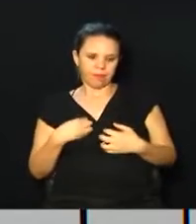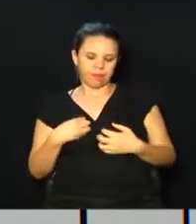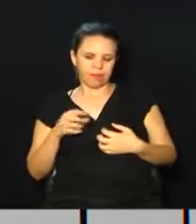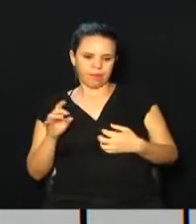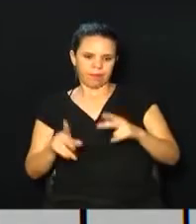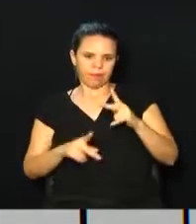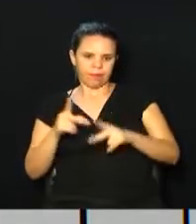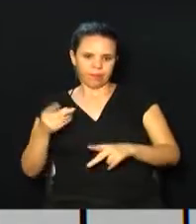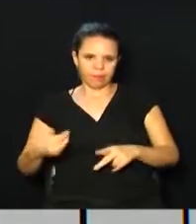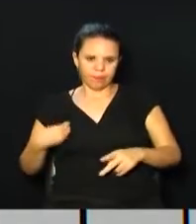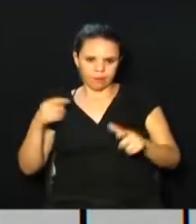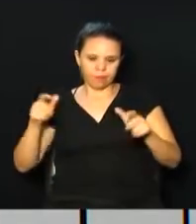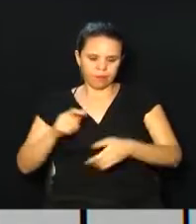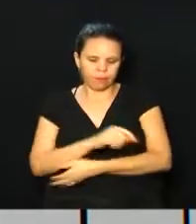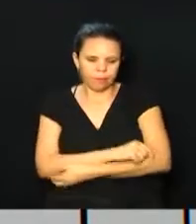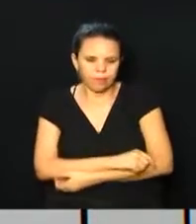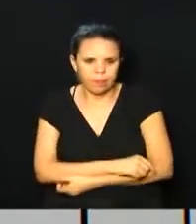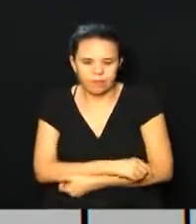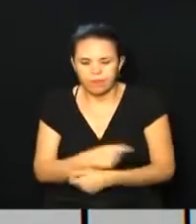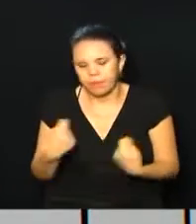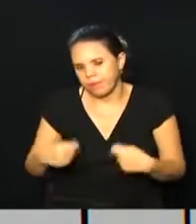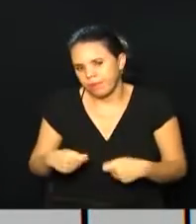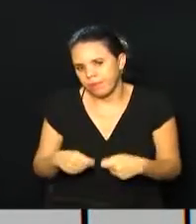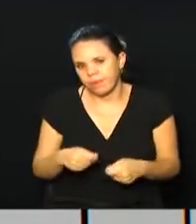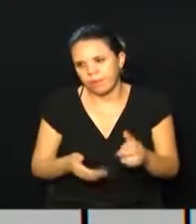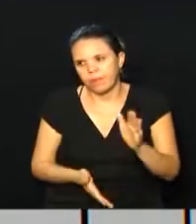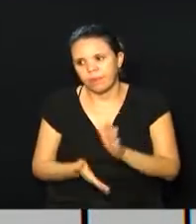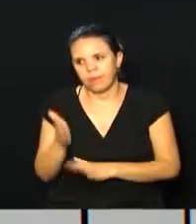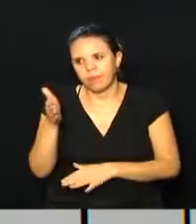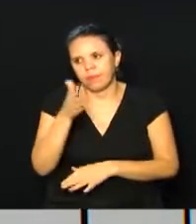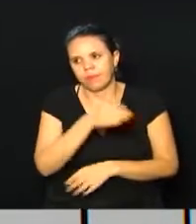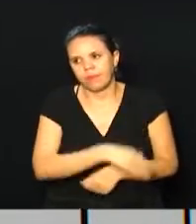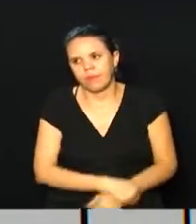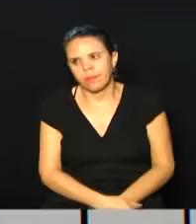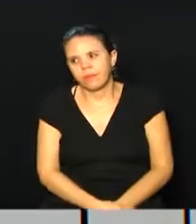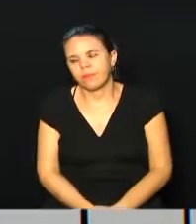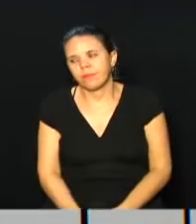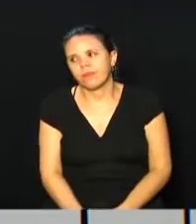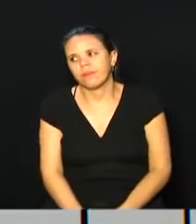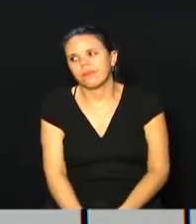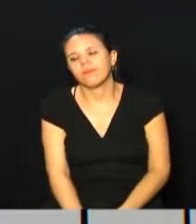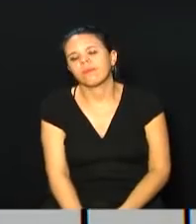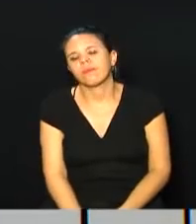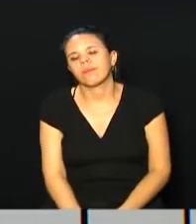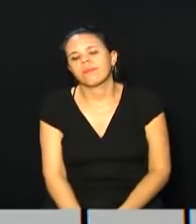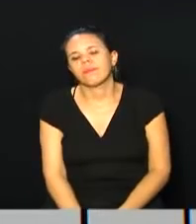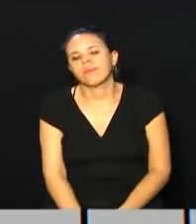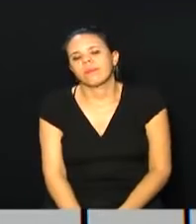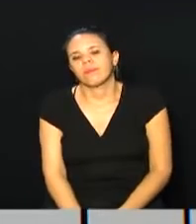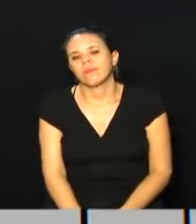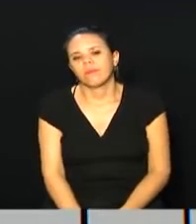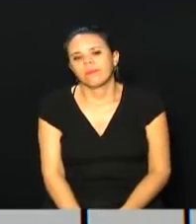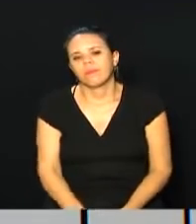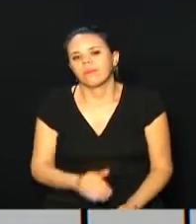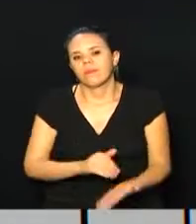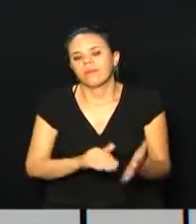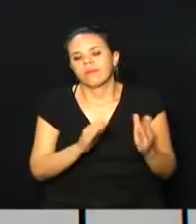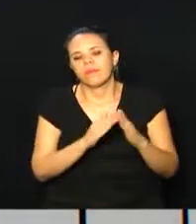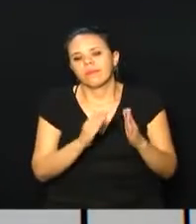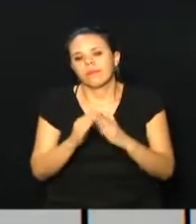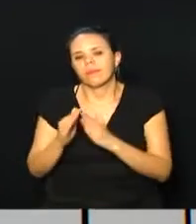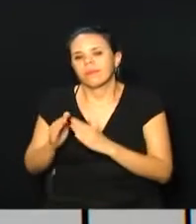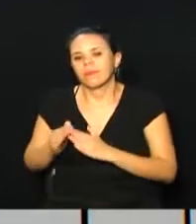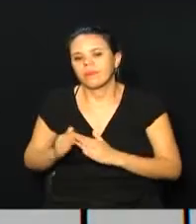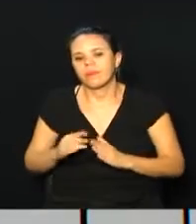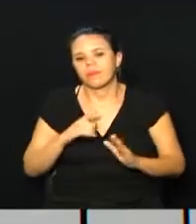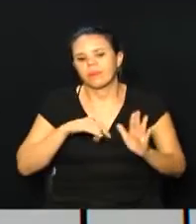quem está nesse local, mas quem precisa se locomover, né? A Secretaria de Habitação, que o Igor citou, tem um